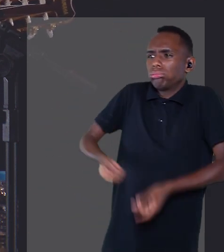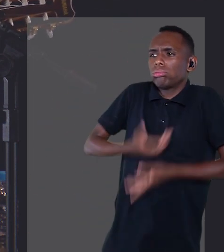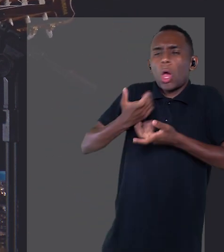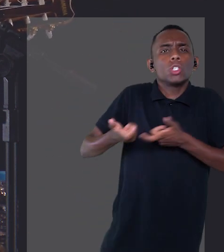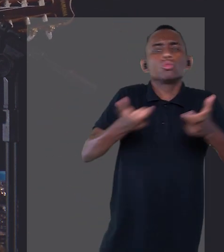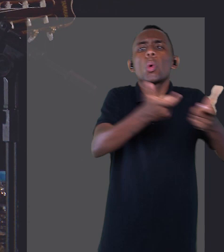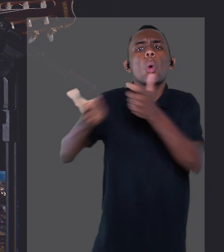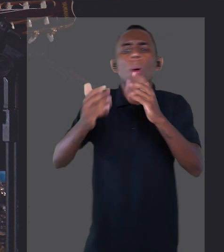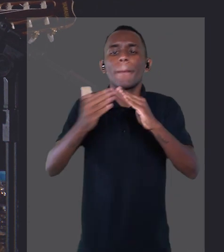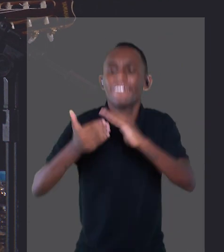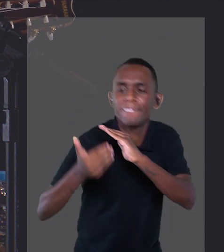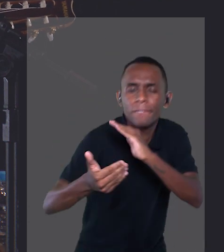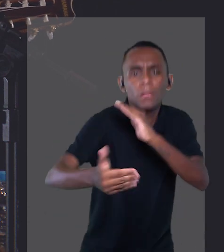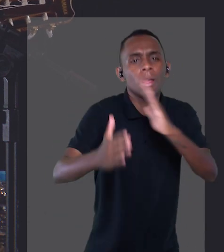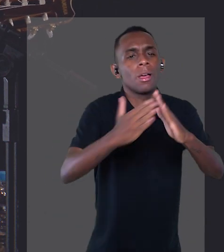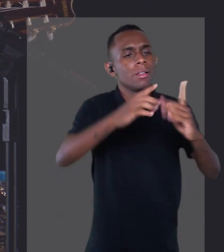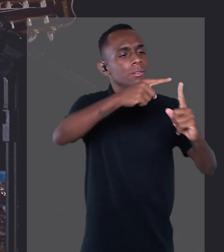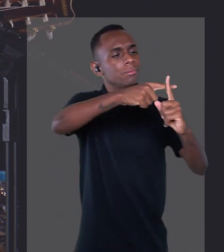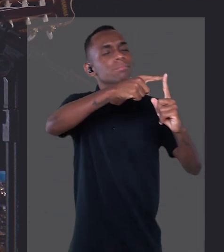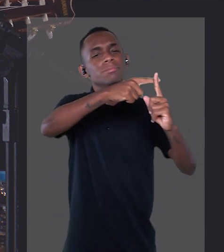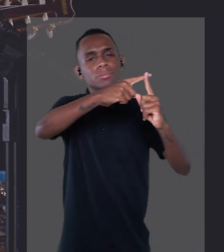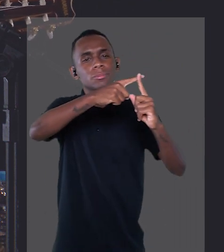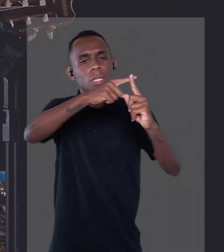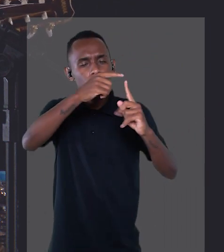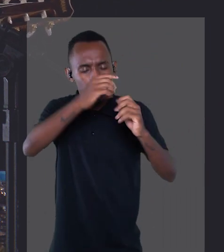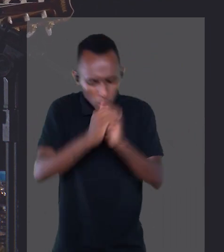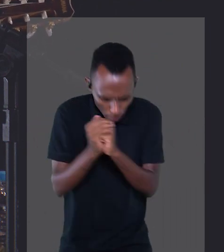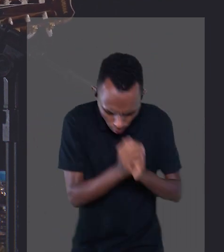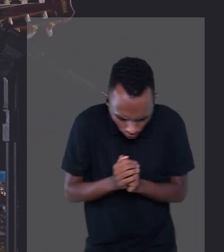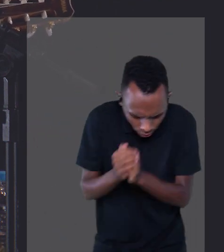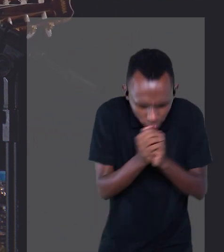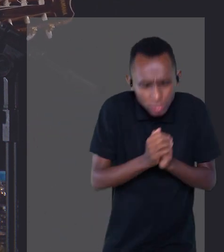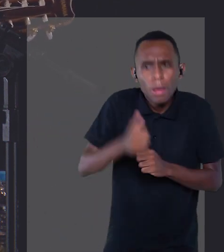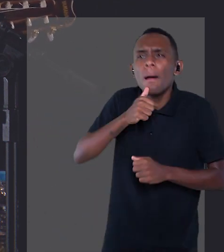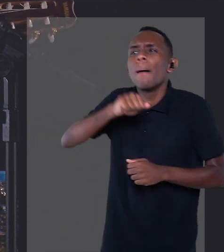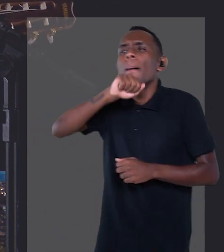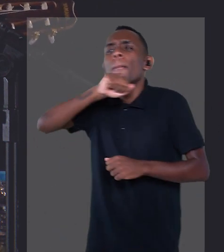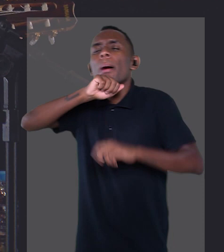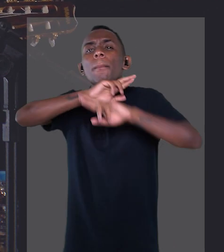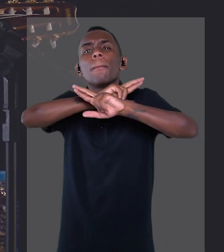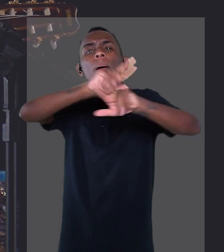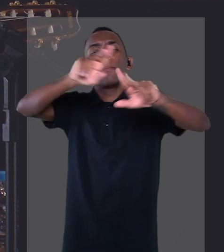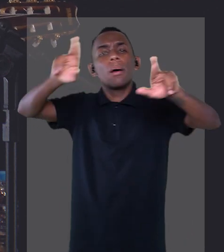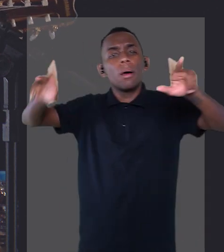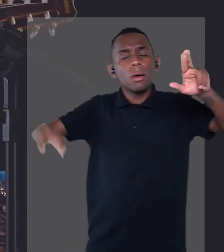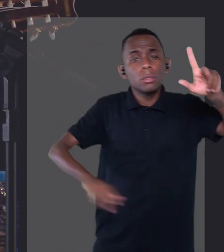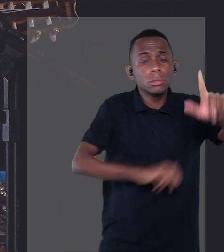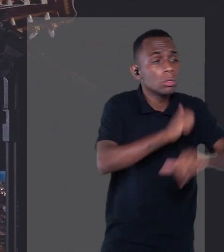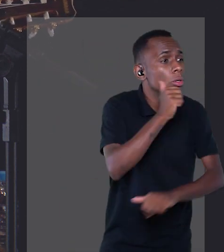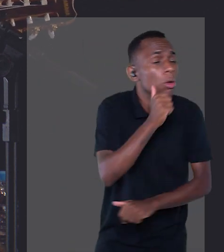nos quintais, suas igrejas e novenas, madalenas e mães, as suas forças,